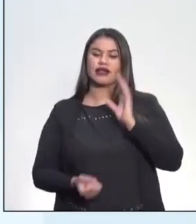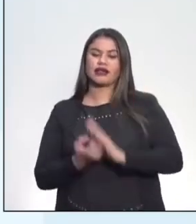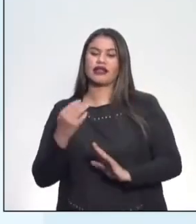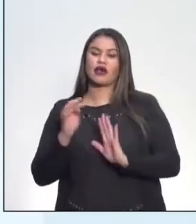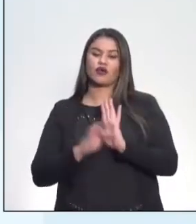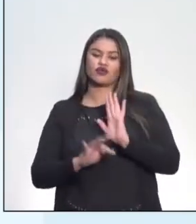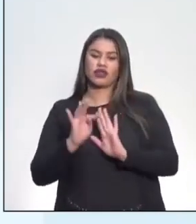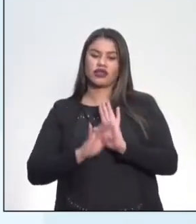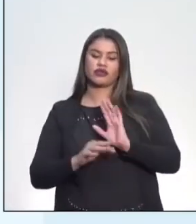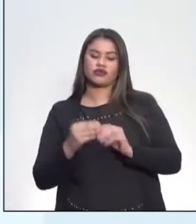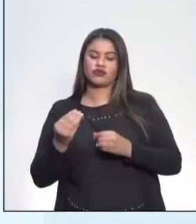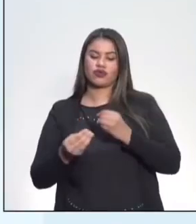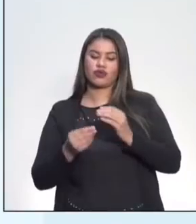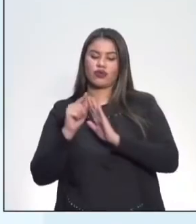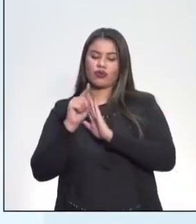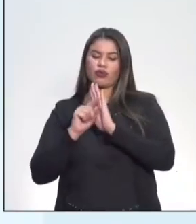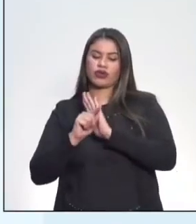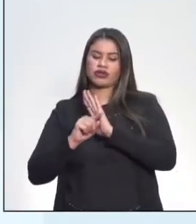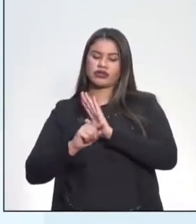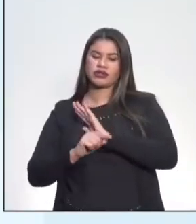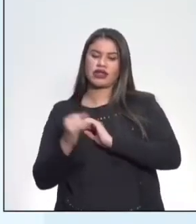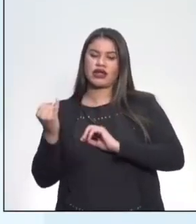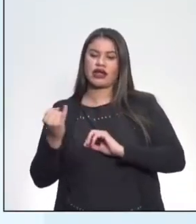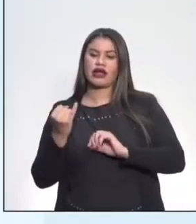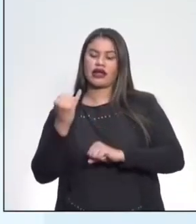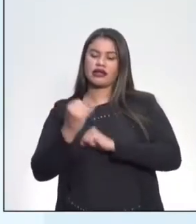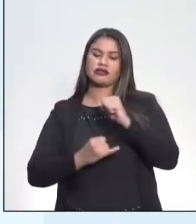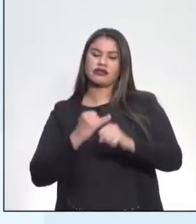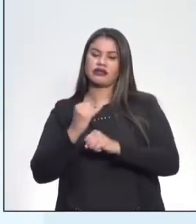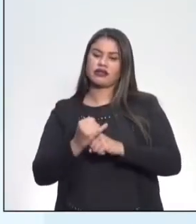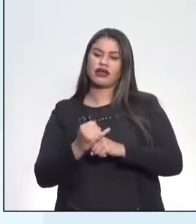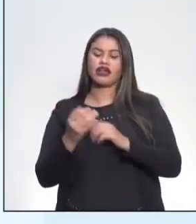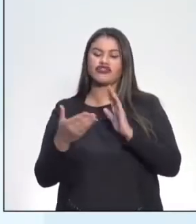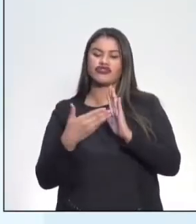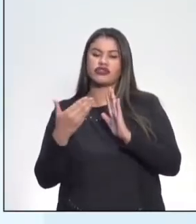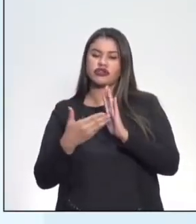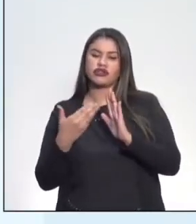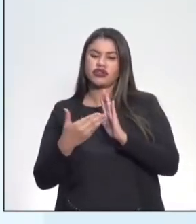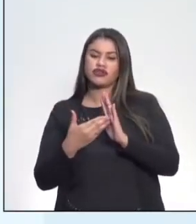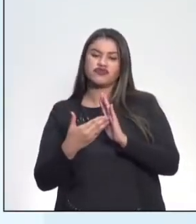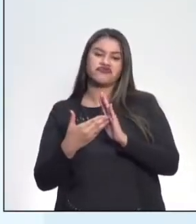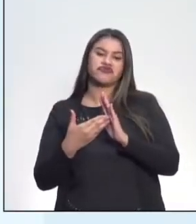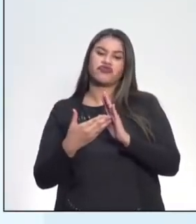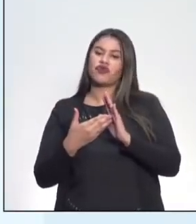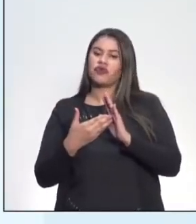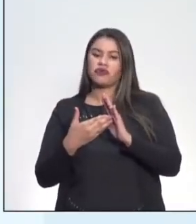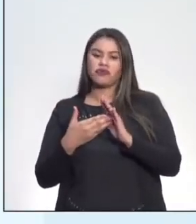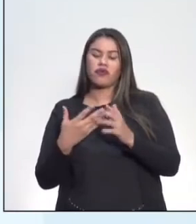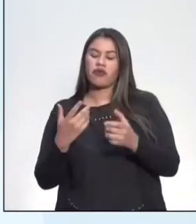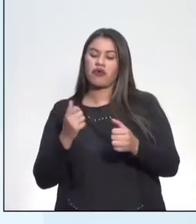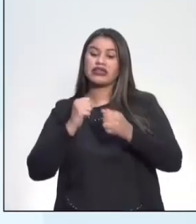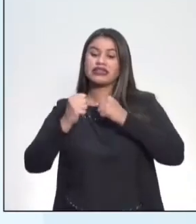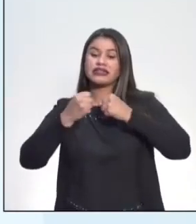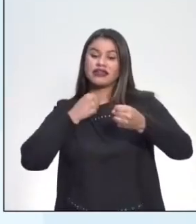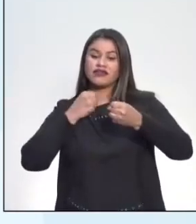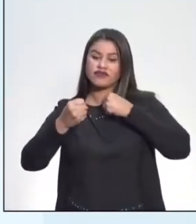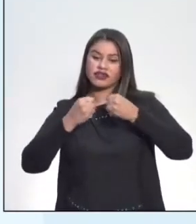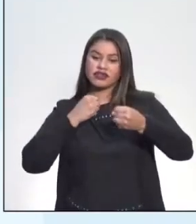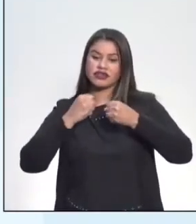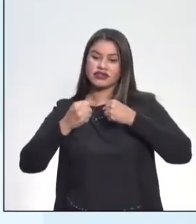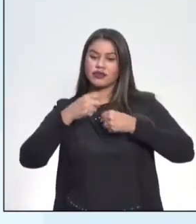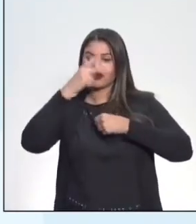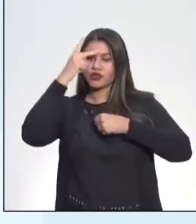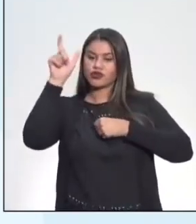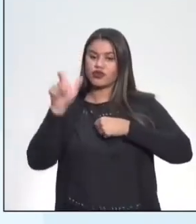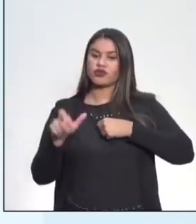vão pesquisar, ou na internet, ou num livro, numa revista, uma entrevista com algum artista, tá?